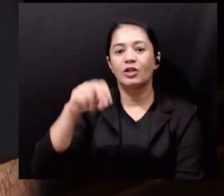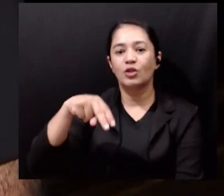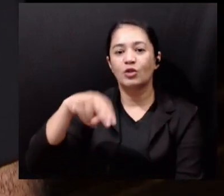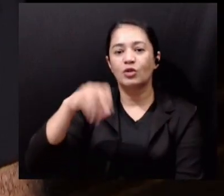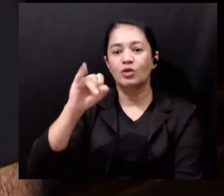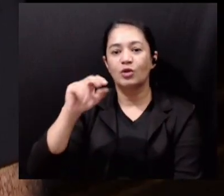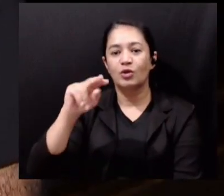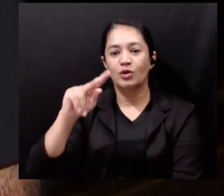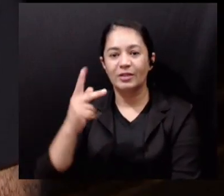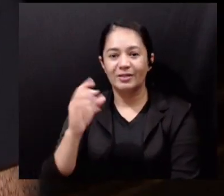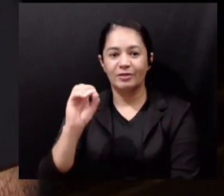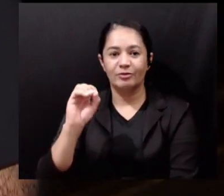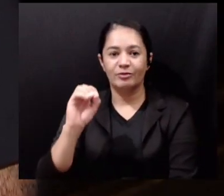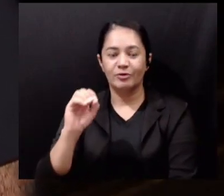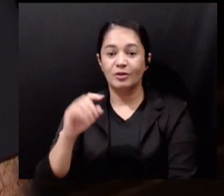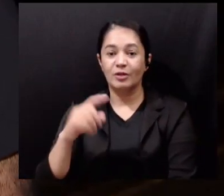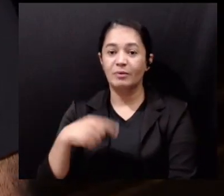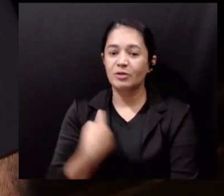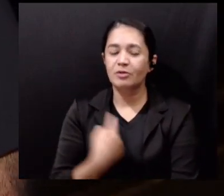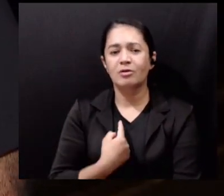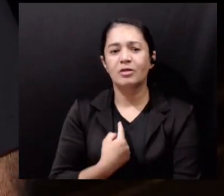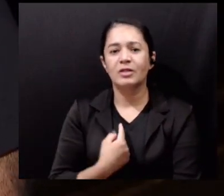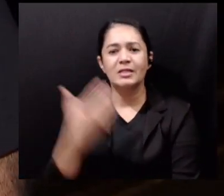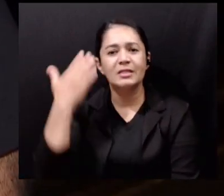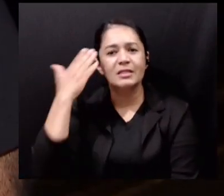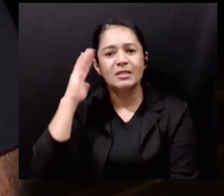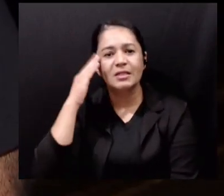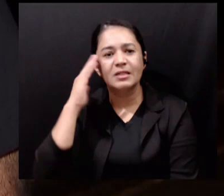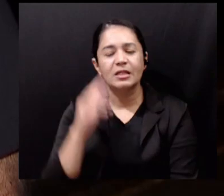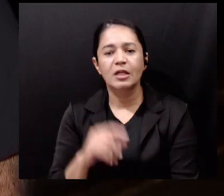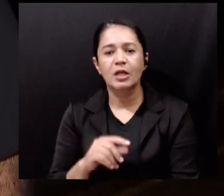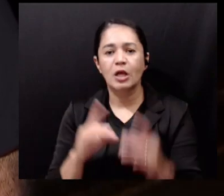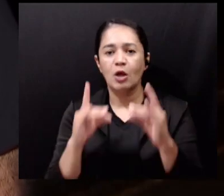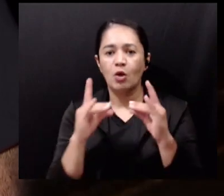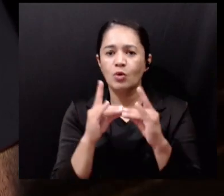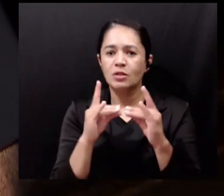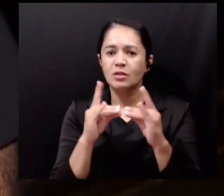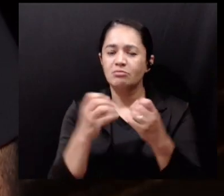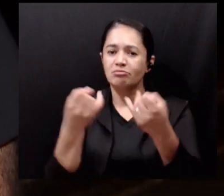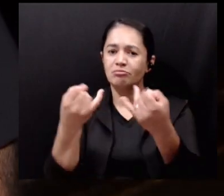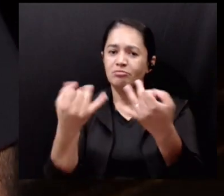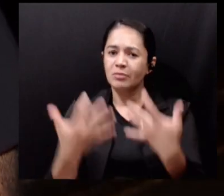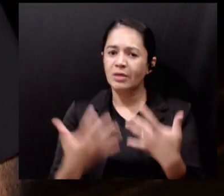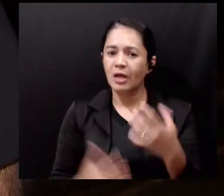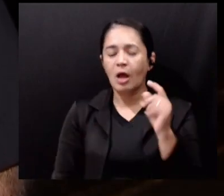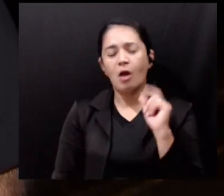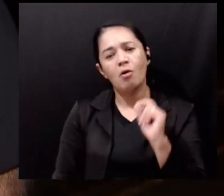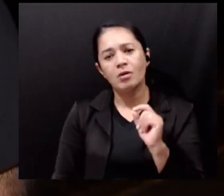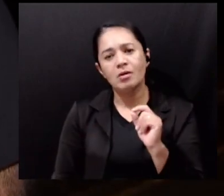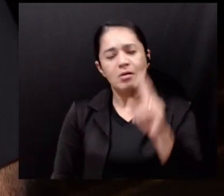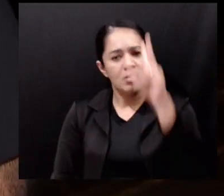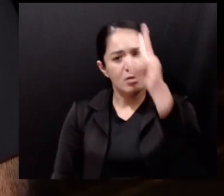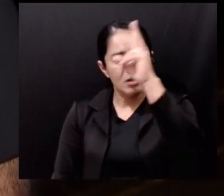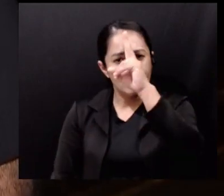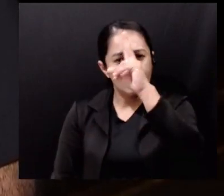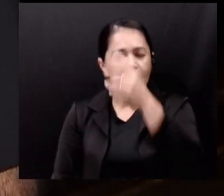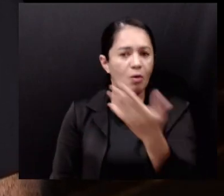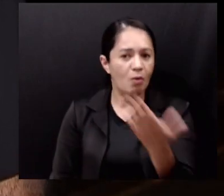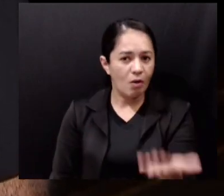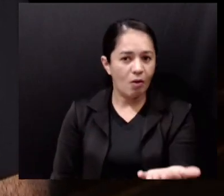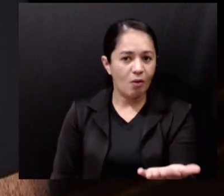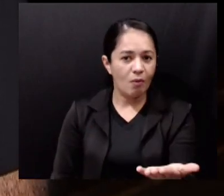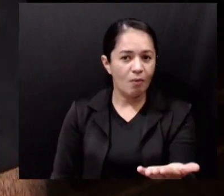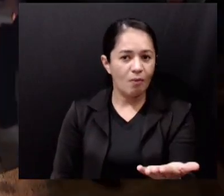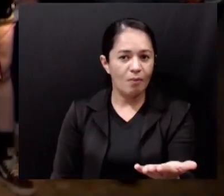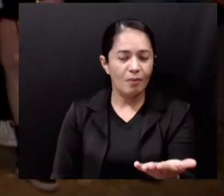exercício para entender o que o cemitério quer contar para a gente, que história ele quer contar para a gente a partir das histórias que ele guarda. Então a